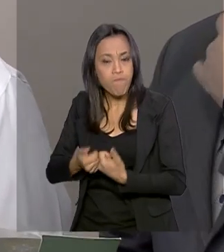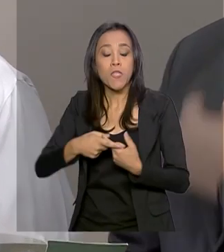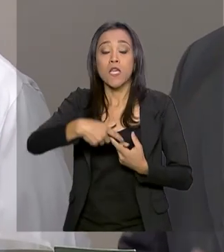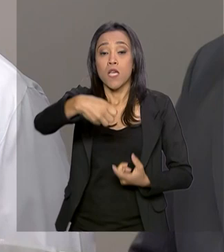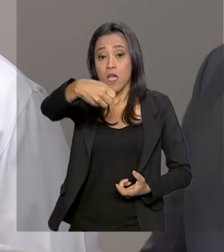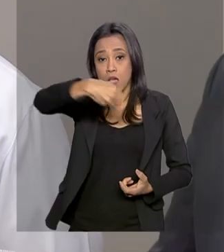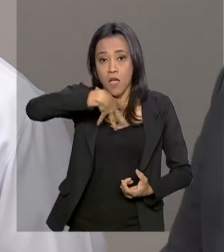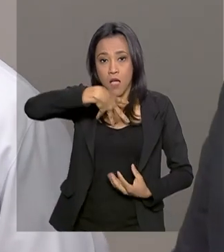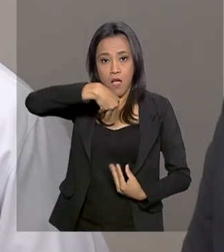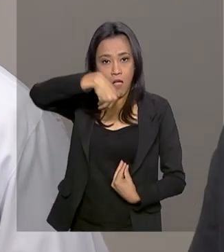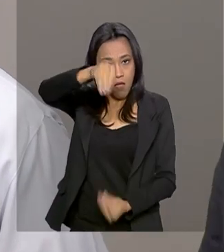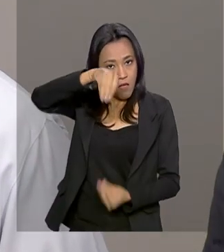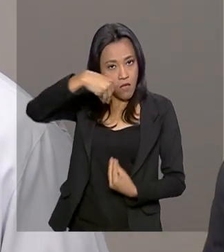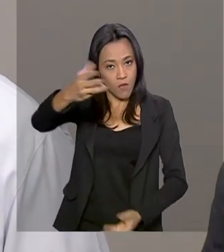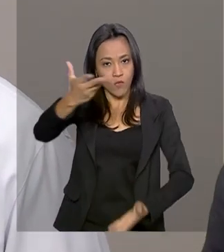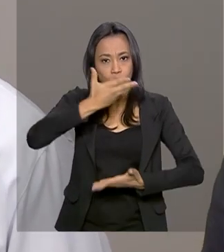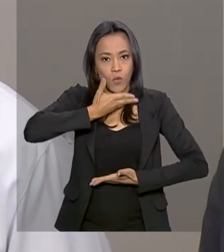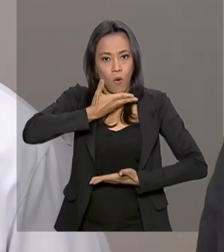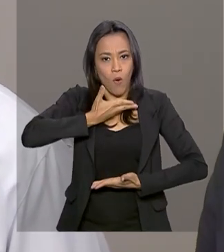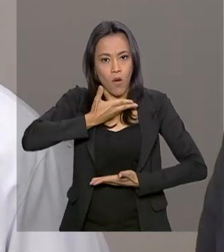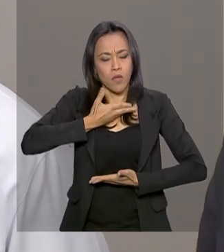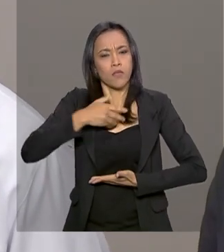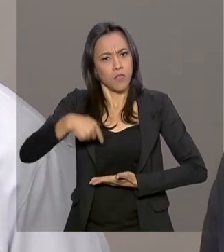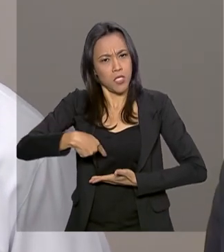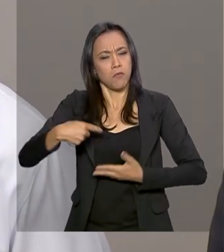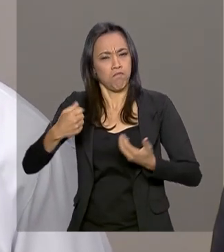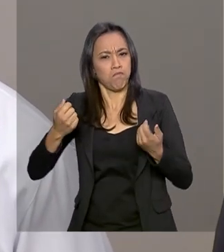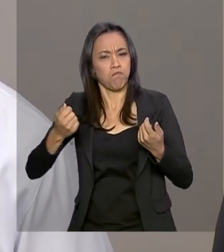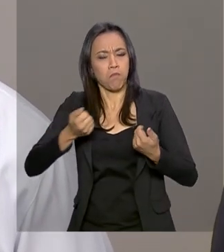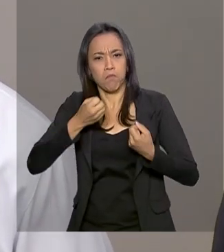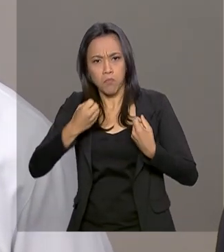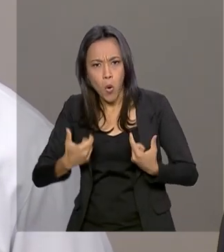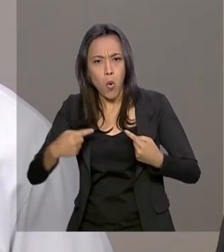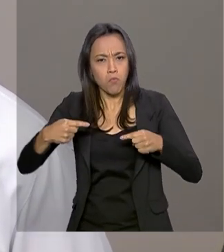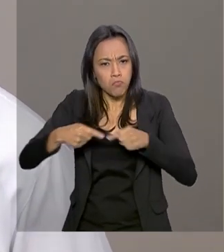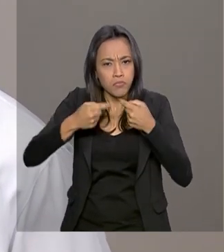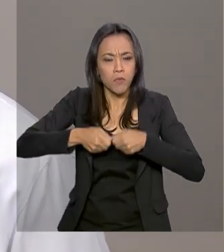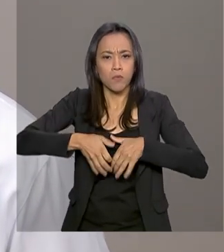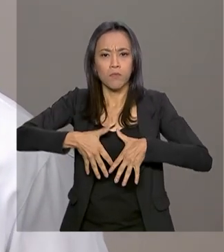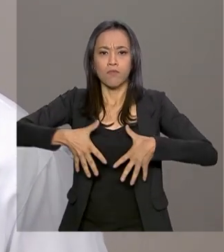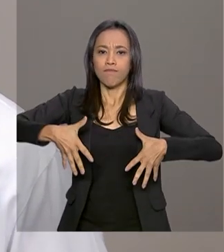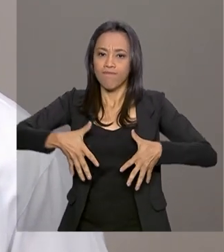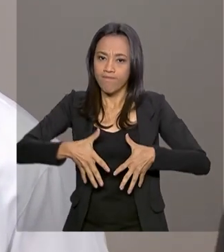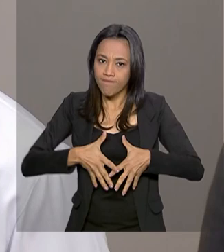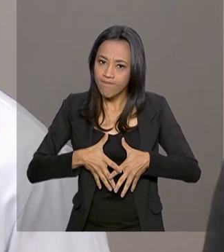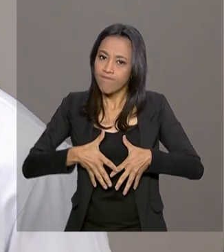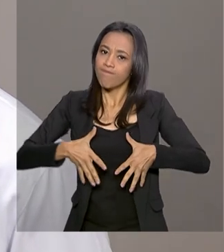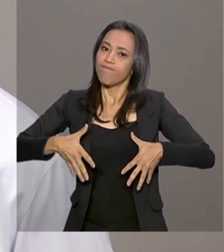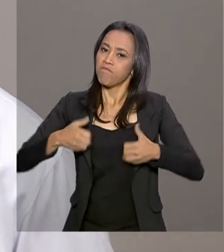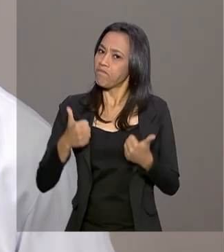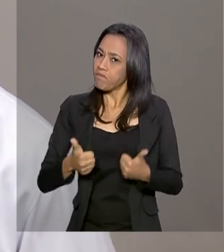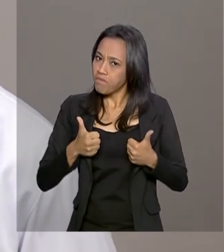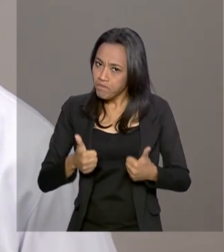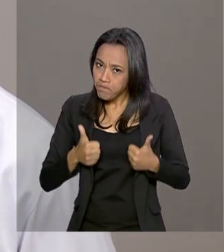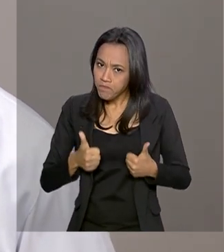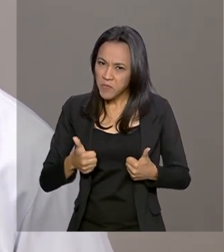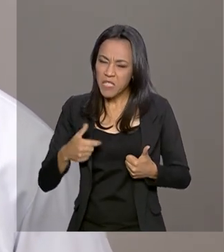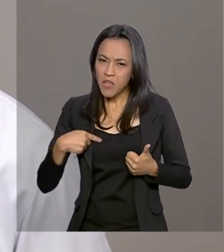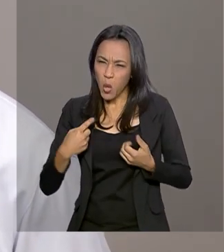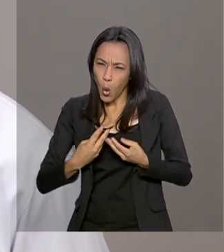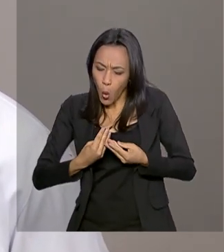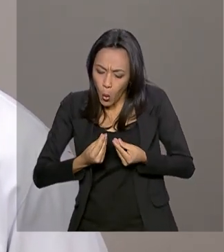tórax que mostra uma expansão pulmonar adequada sem aqueles vestígio atelectasia